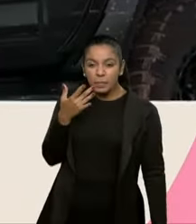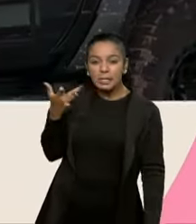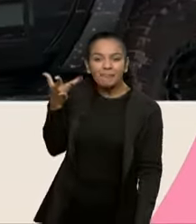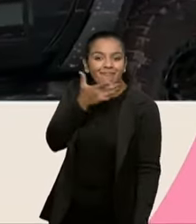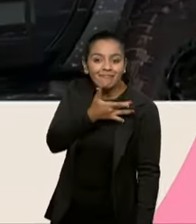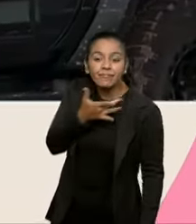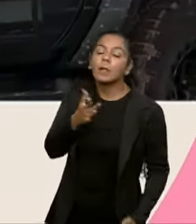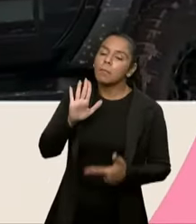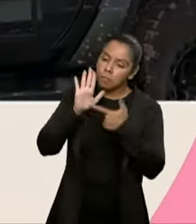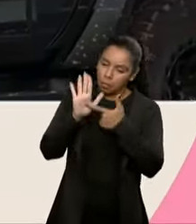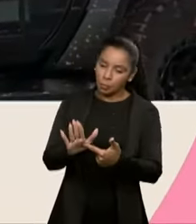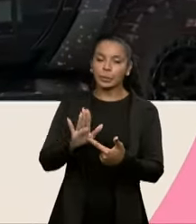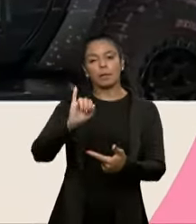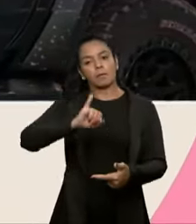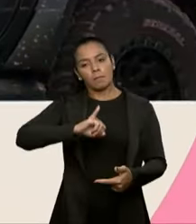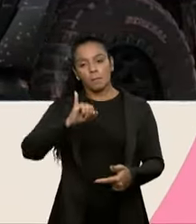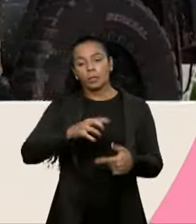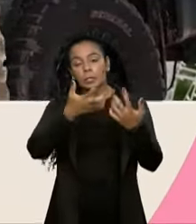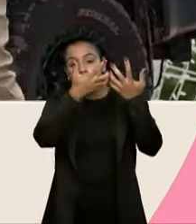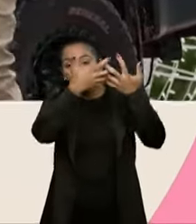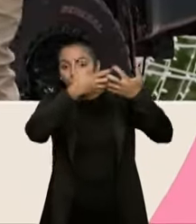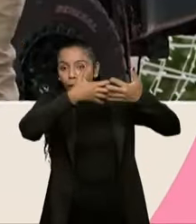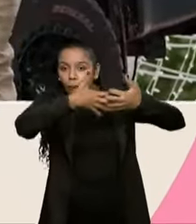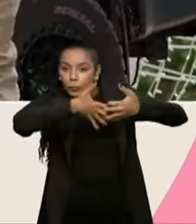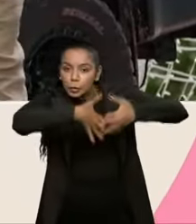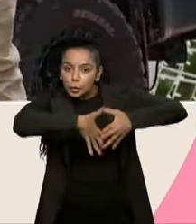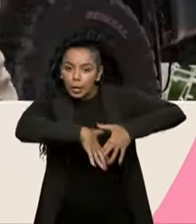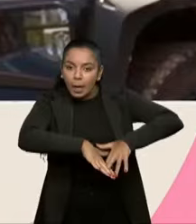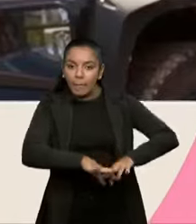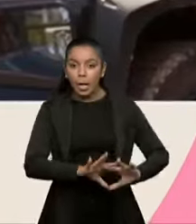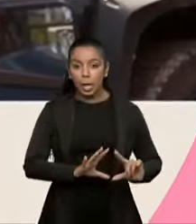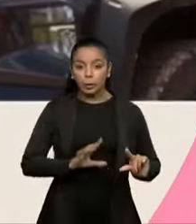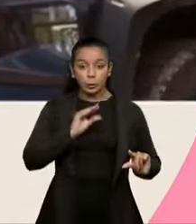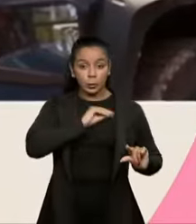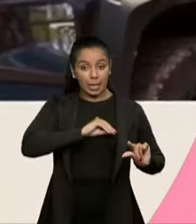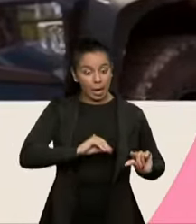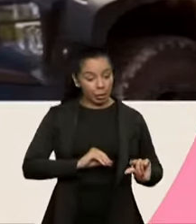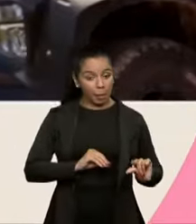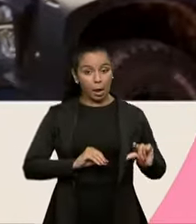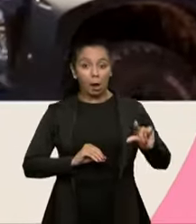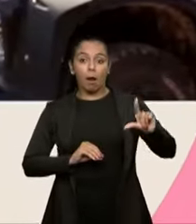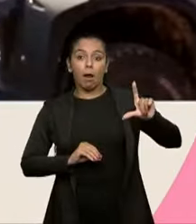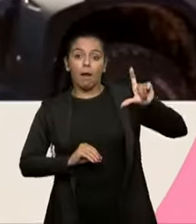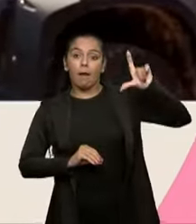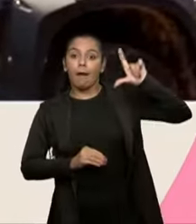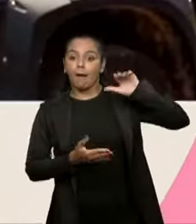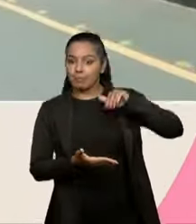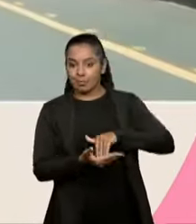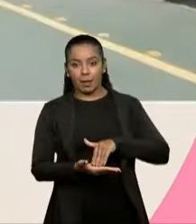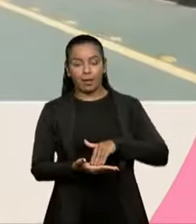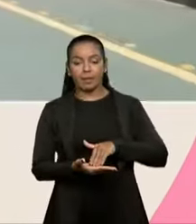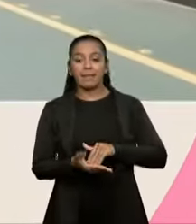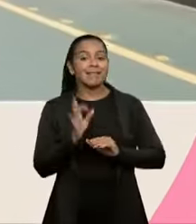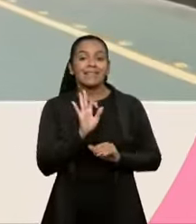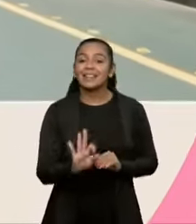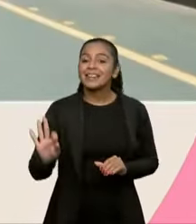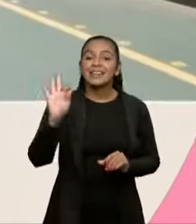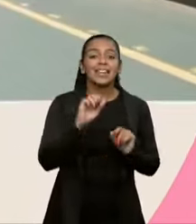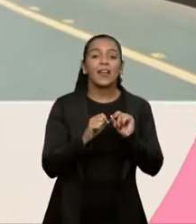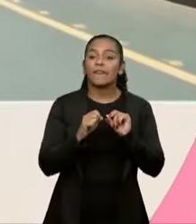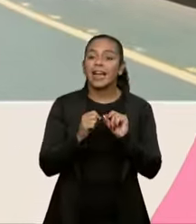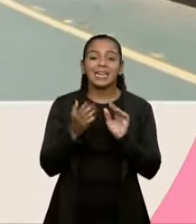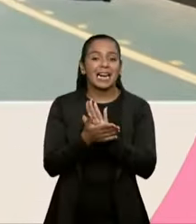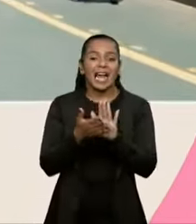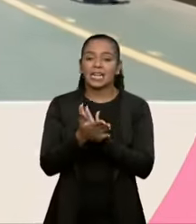mostrar a importância da engrenagem do menor ao maior, do salário médio menor ao maior. Ninguém faz nada sozinho, nem natação. Você